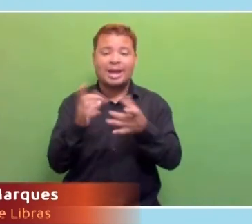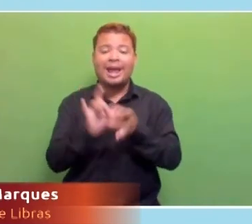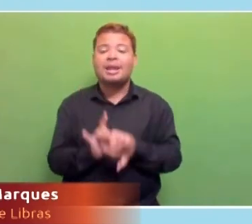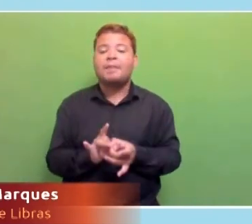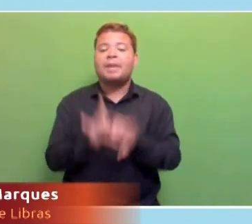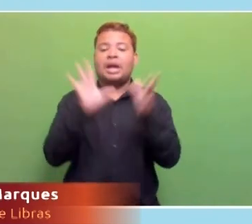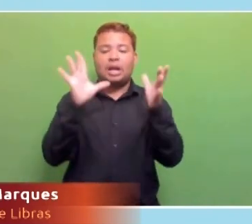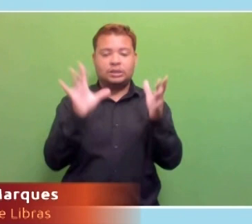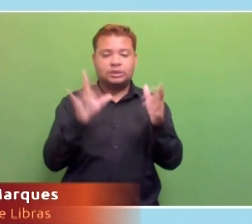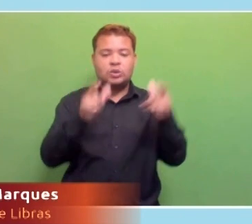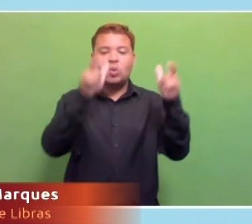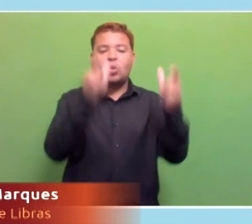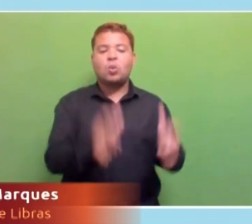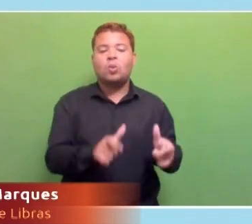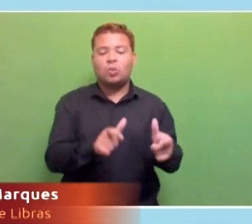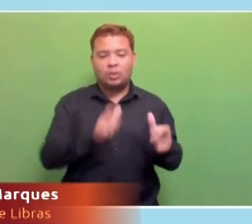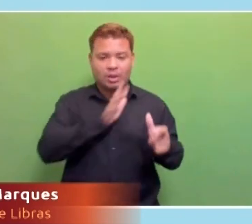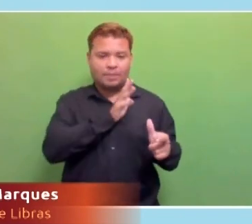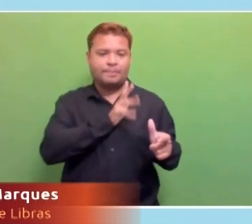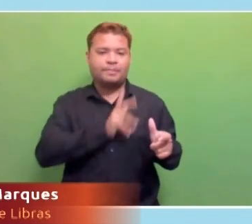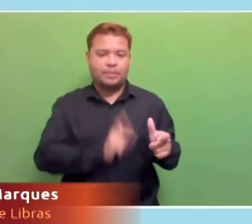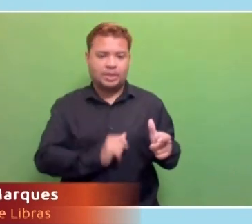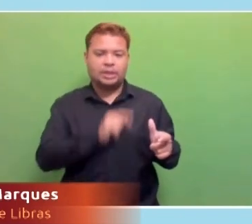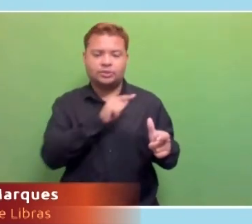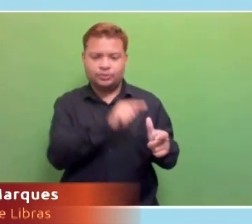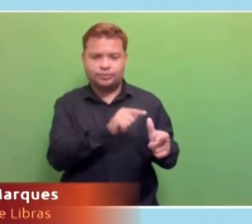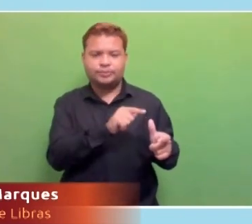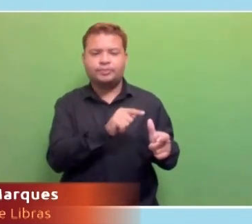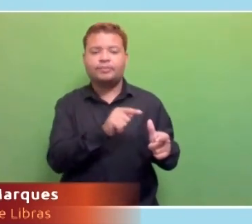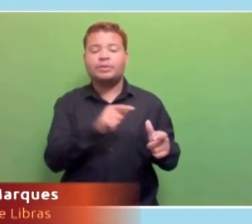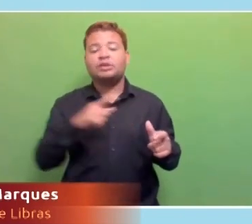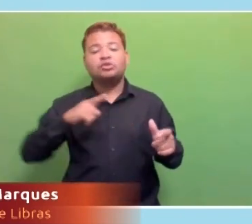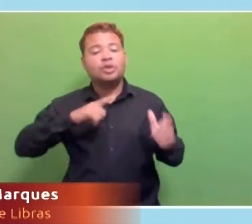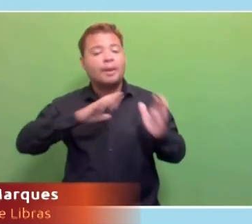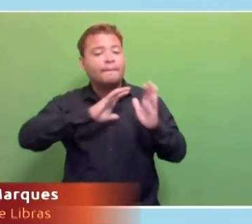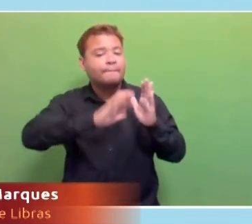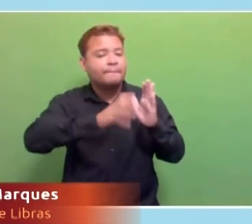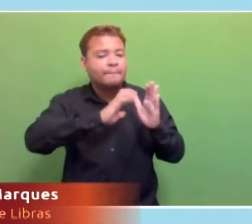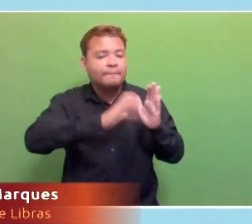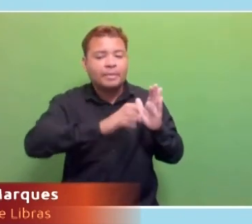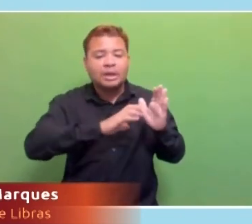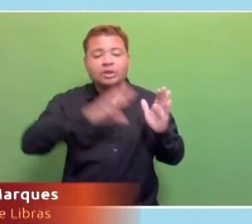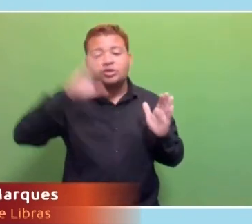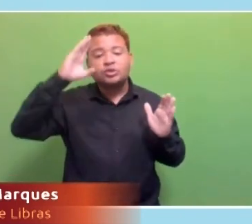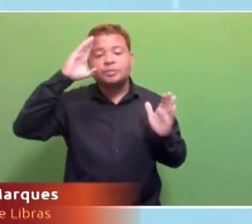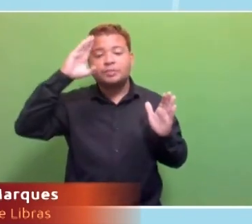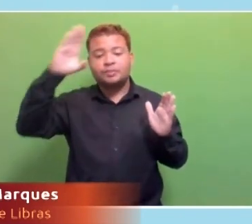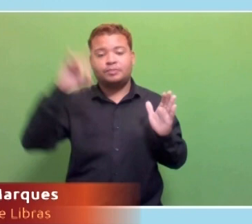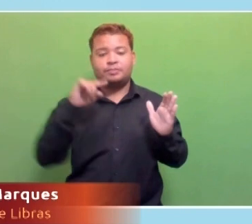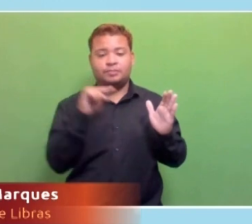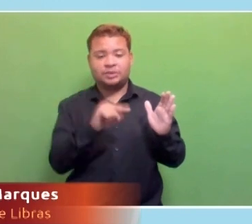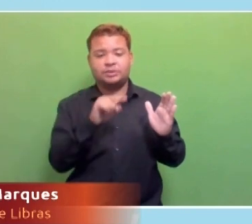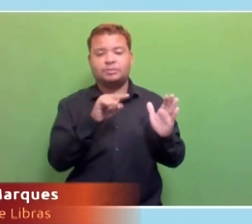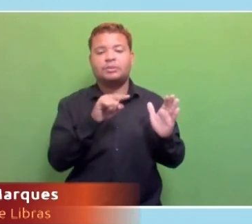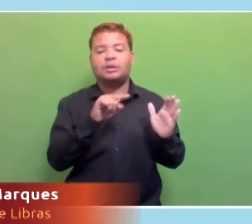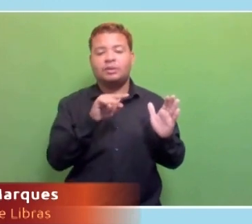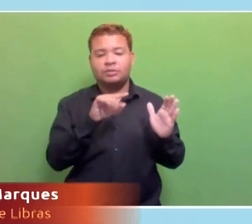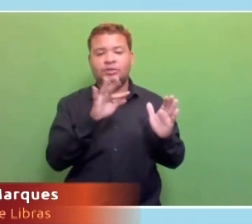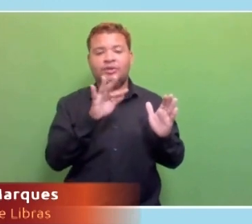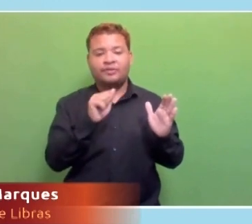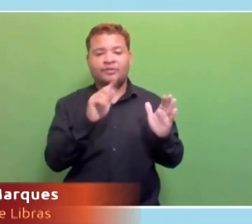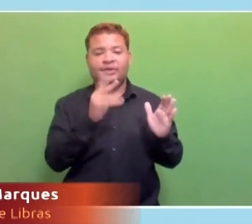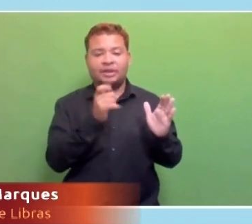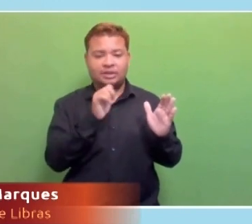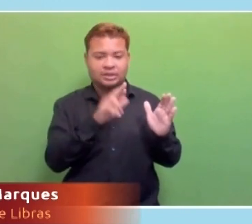que tinha como principal partido, o partido de Fatah, que era liderado por